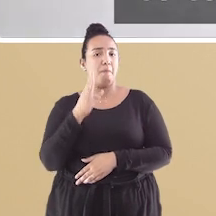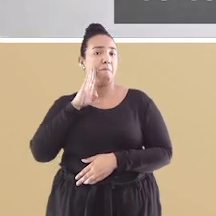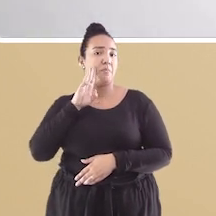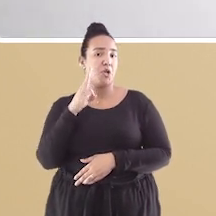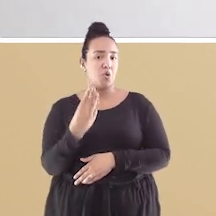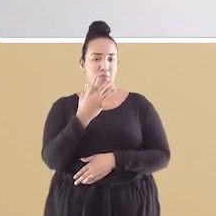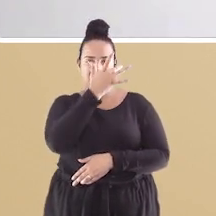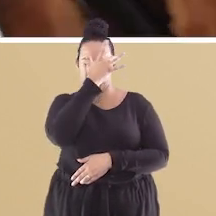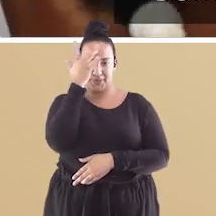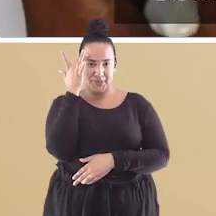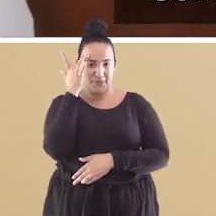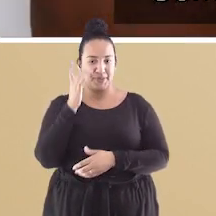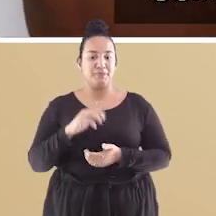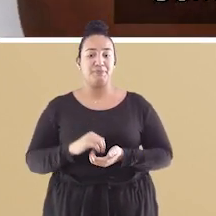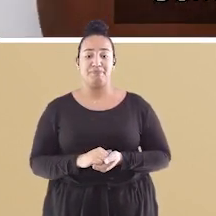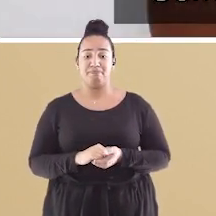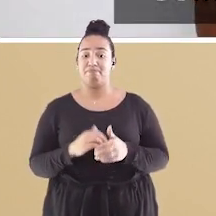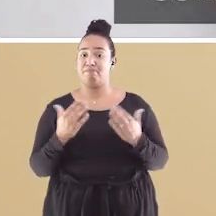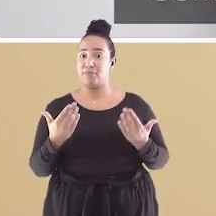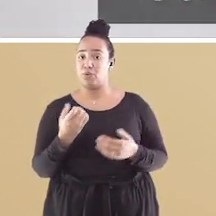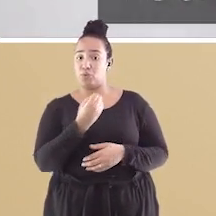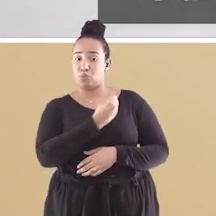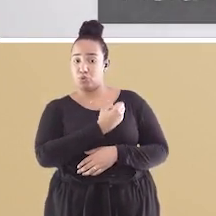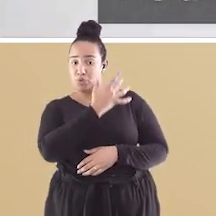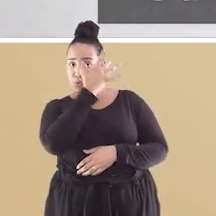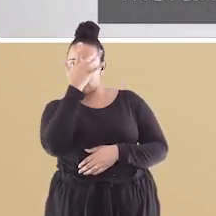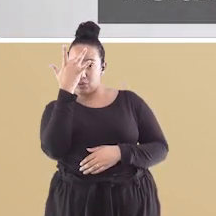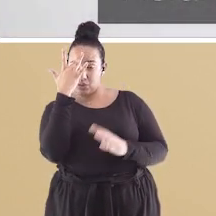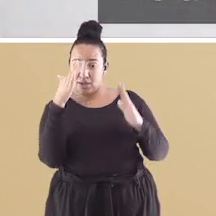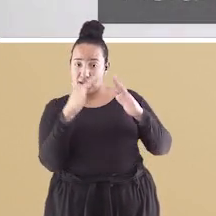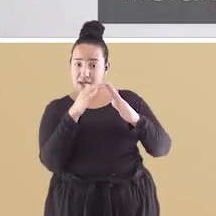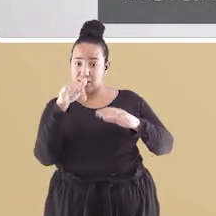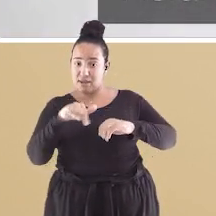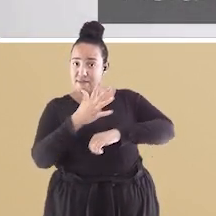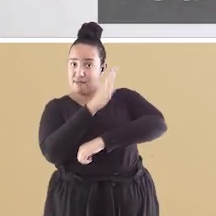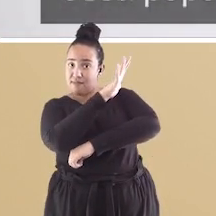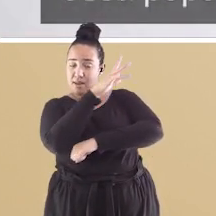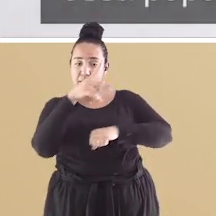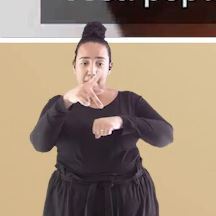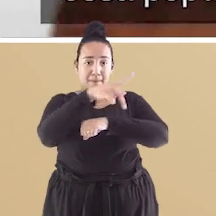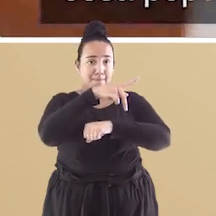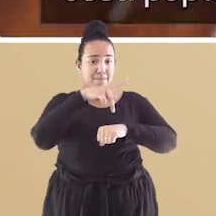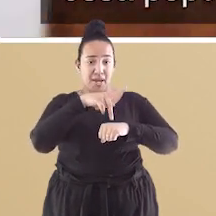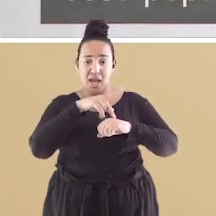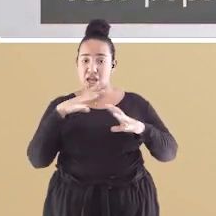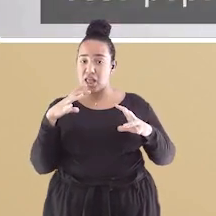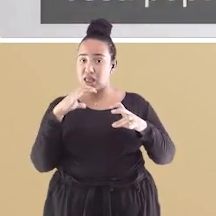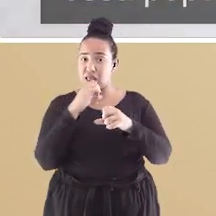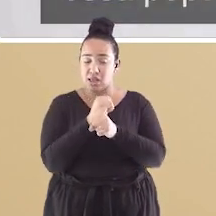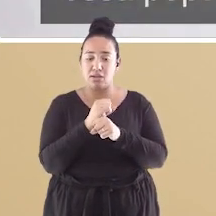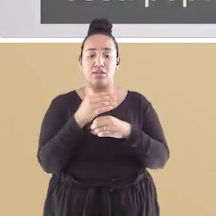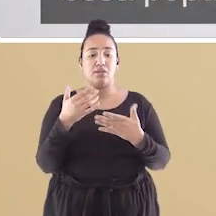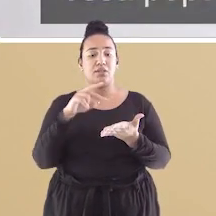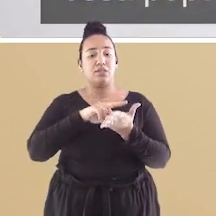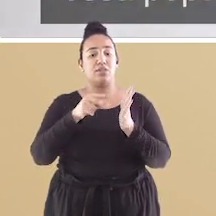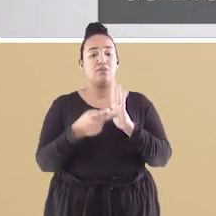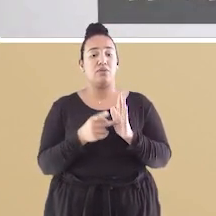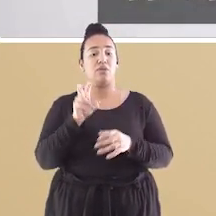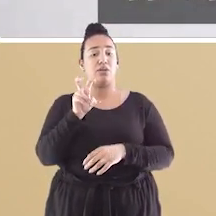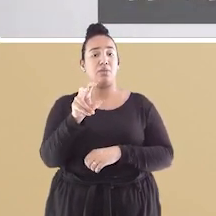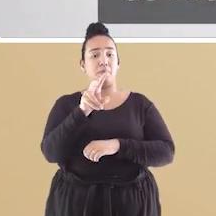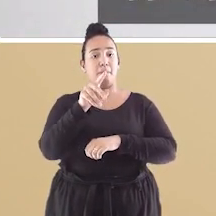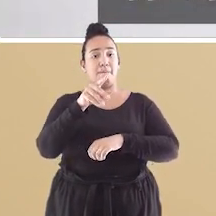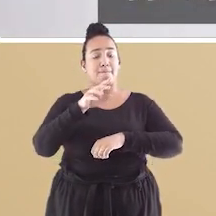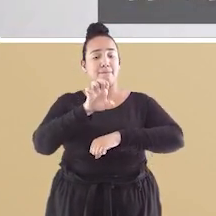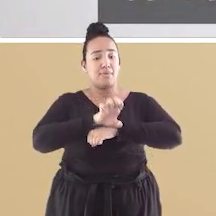pessoas. Somando o número de pessoas morando em favelas no país inteiro, essa população seria o quinto maior estado